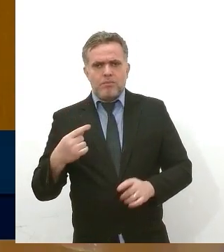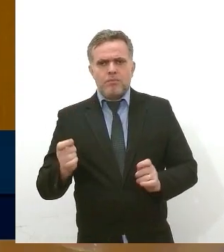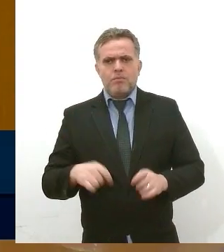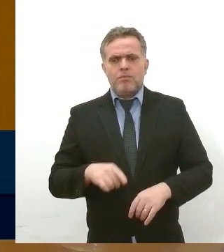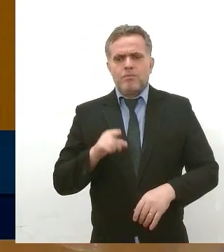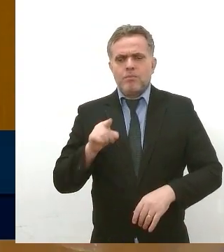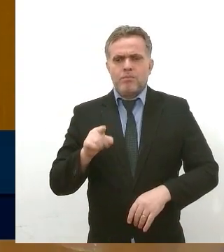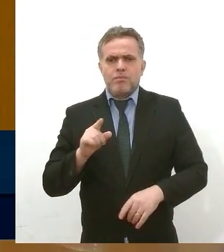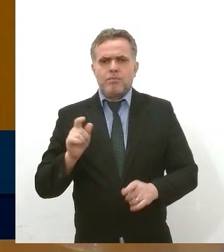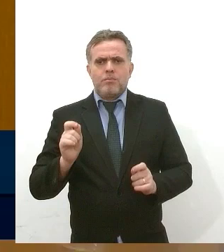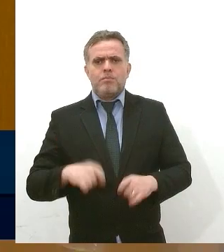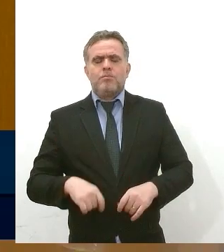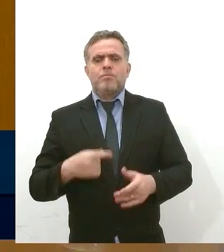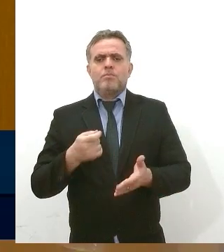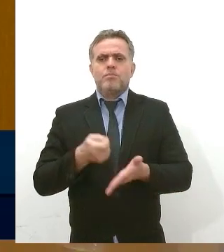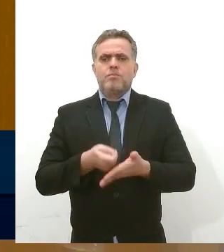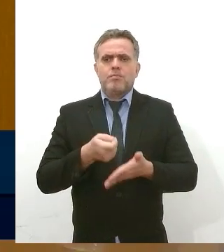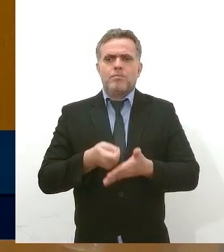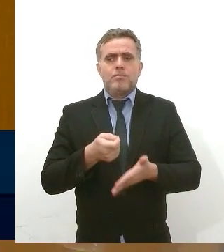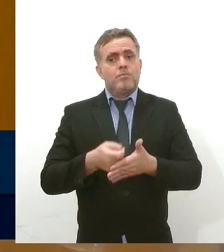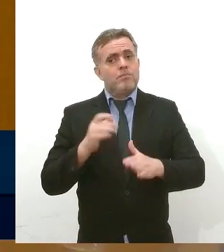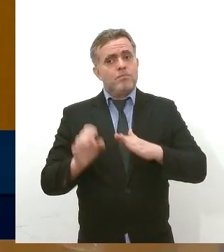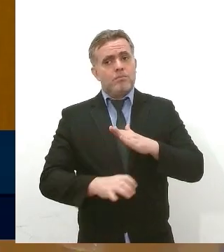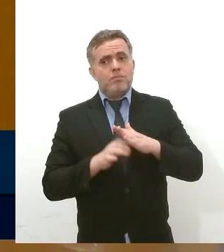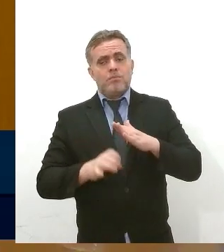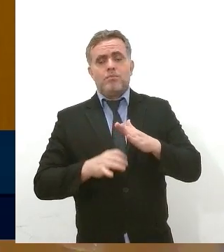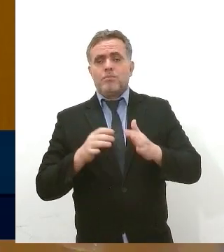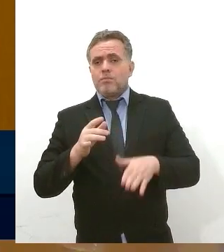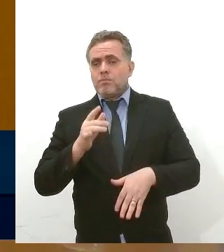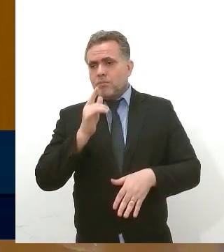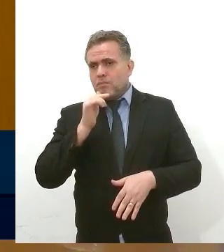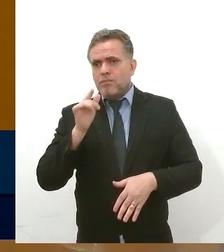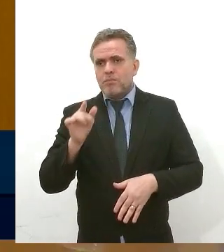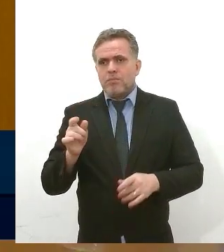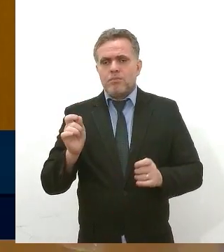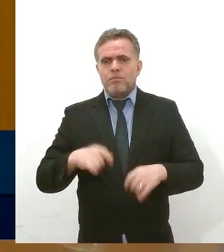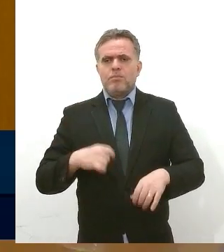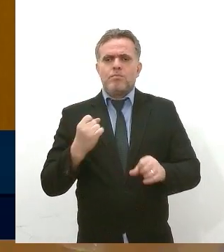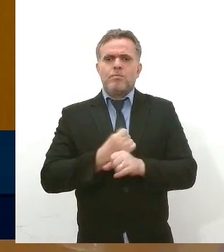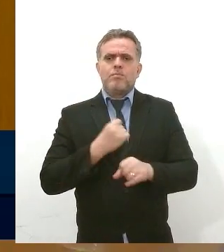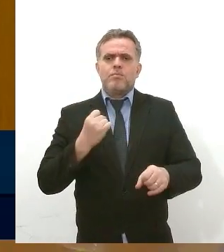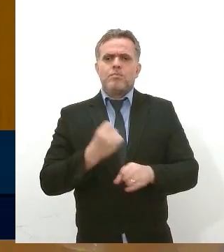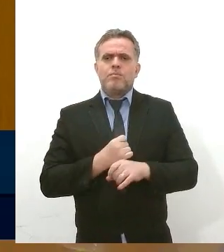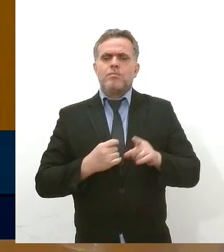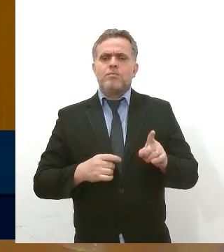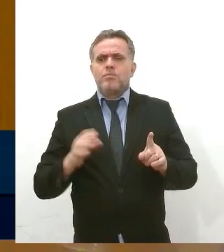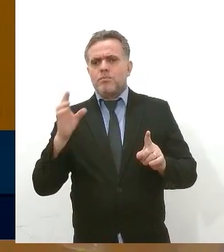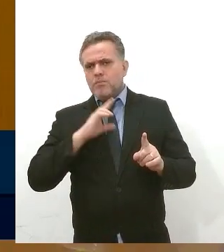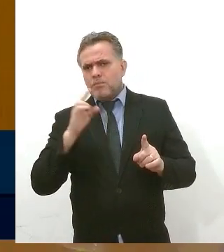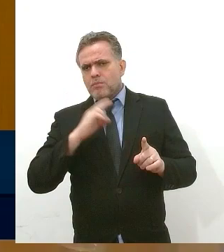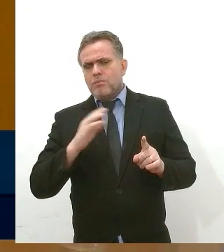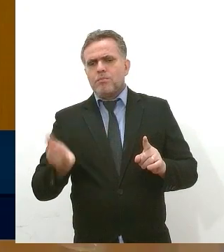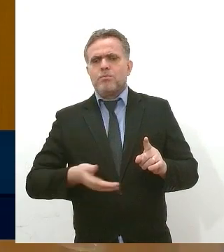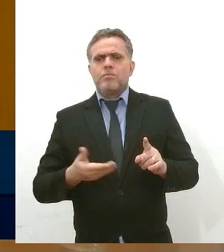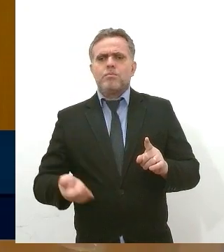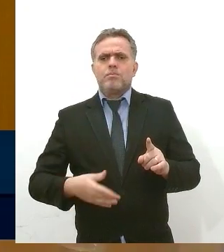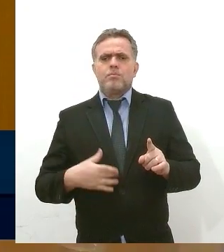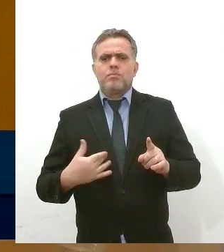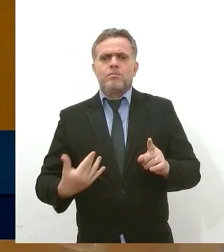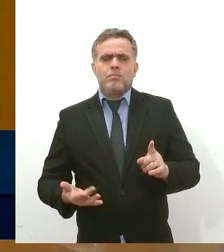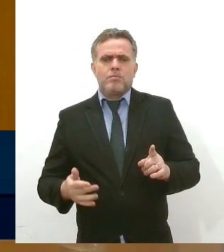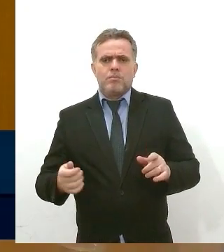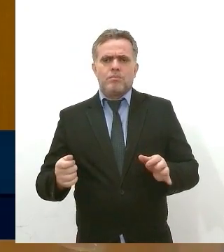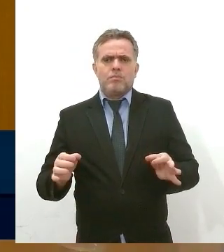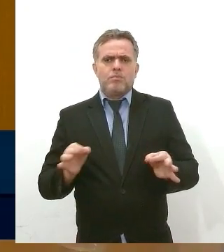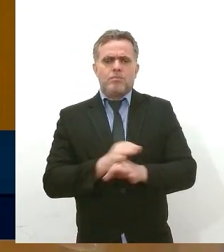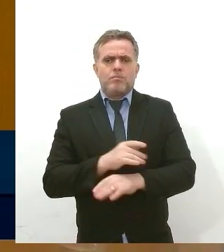apertasse a DESO no sentido de fazer essa obra emergencial enquanto não se conclui a adutora, algo que